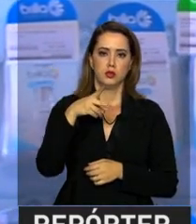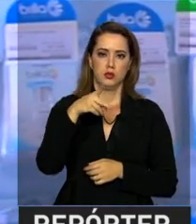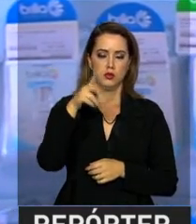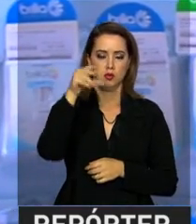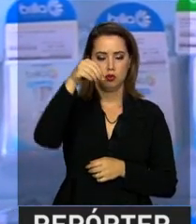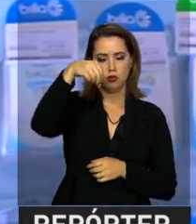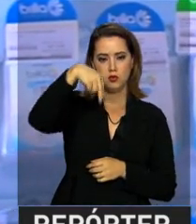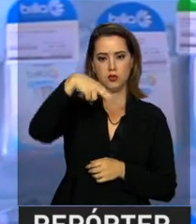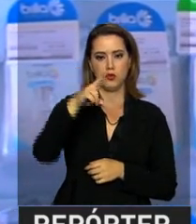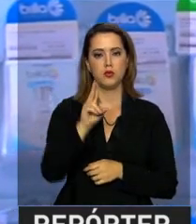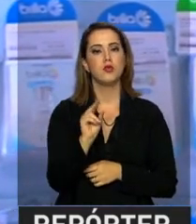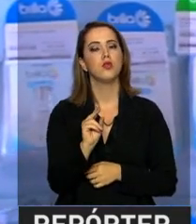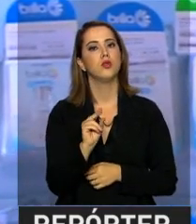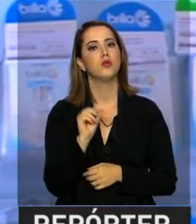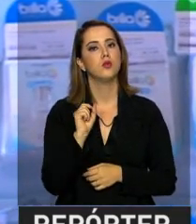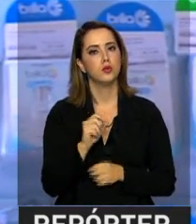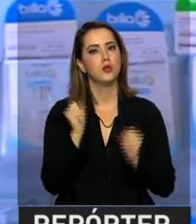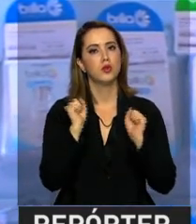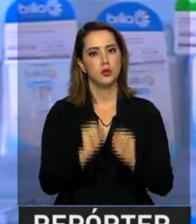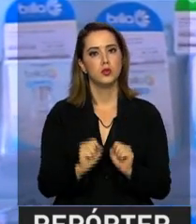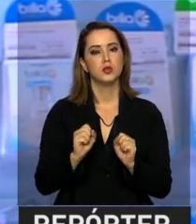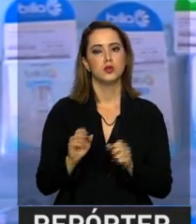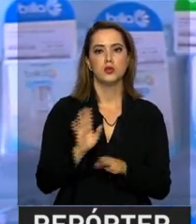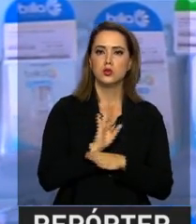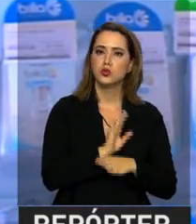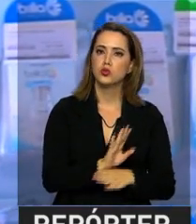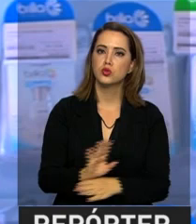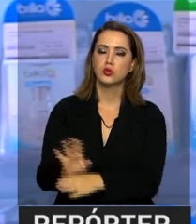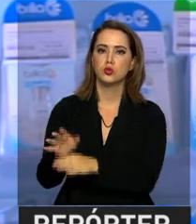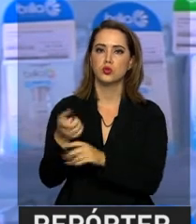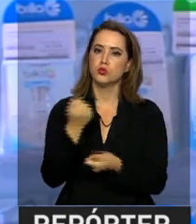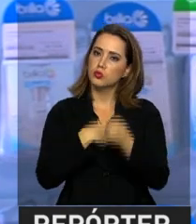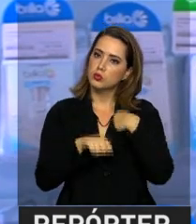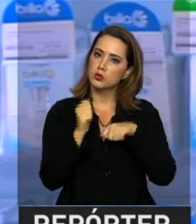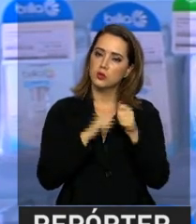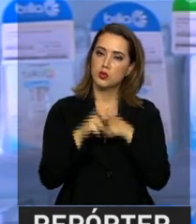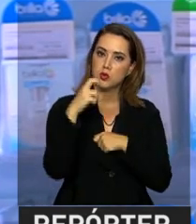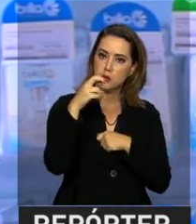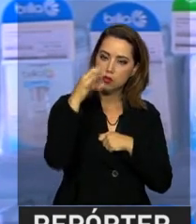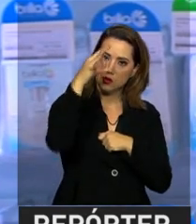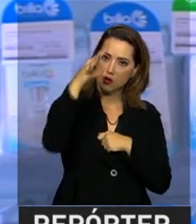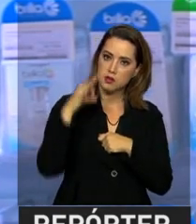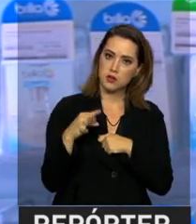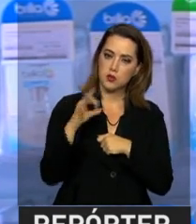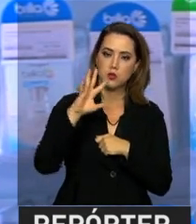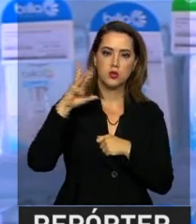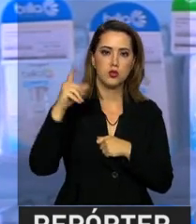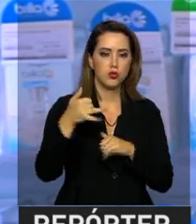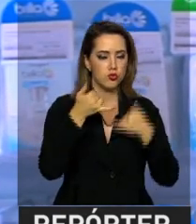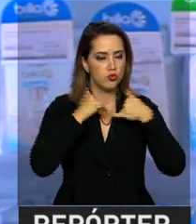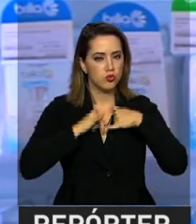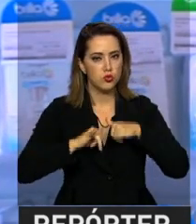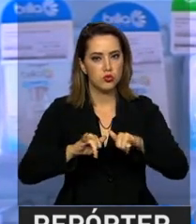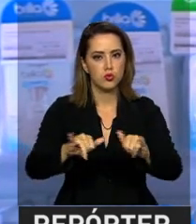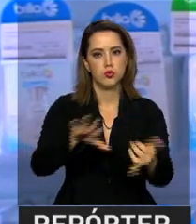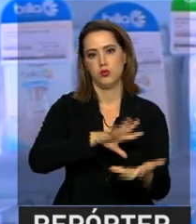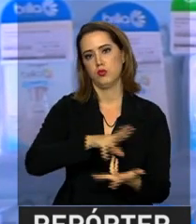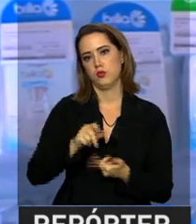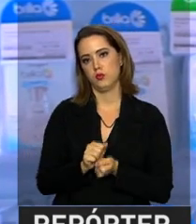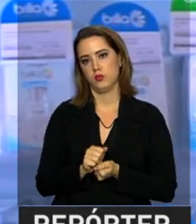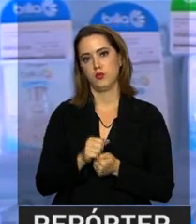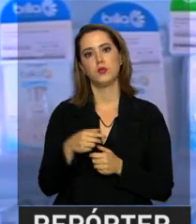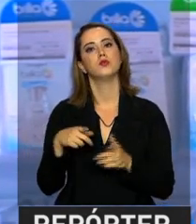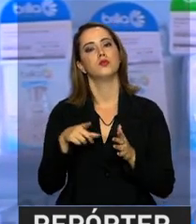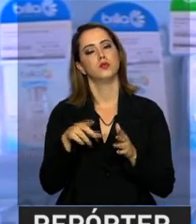lâmpadas in decentes ajuda a economizar 5% de toda a energia elétrica utilizada no mundo de